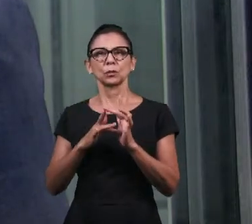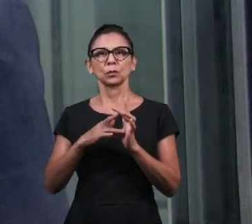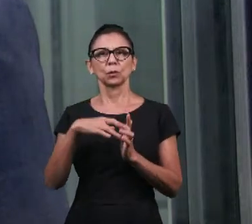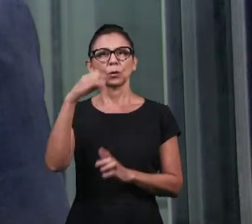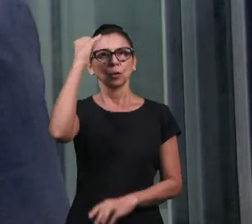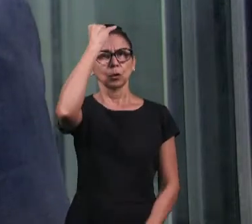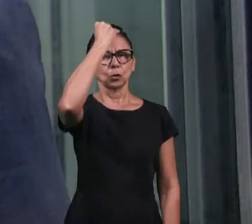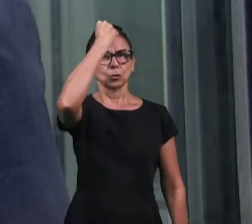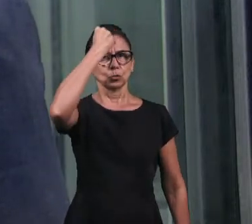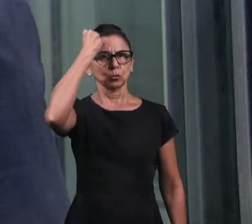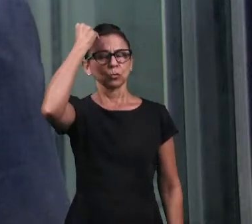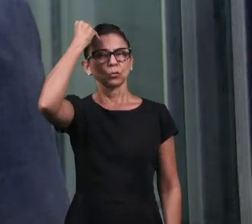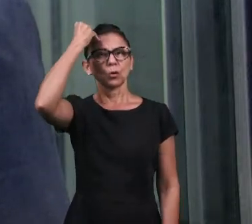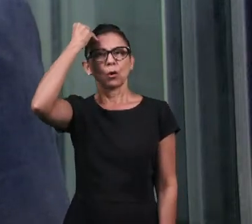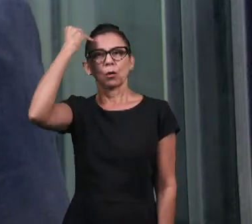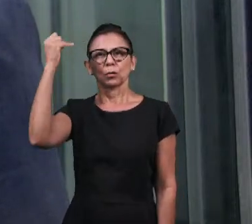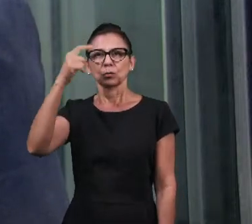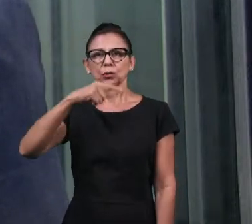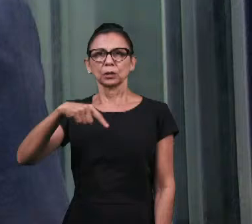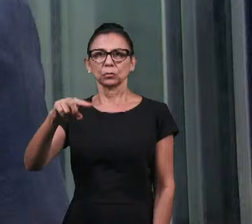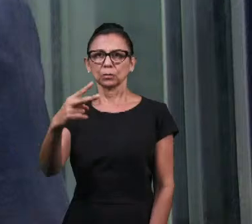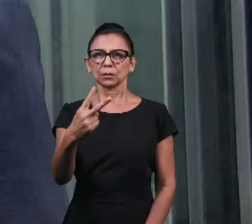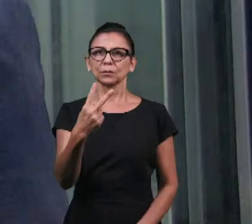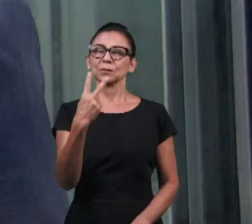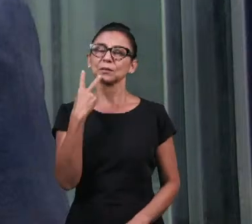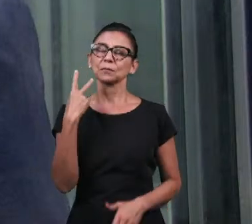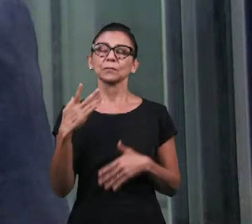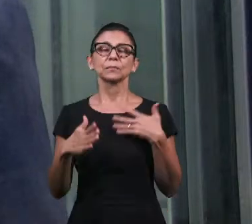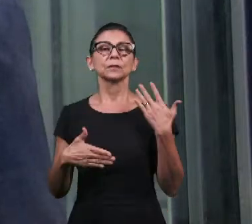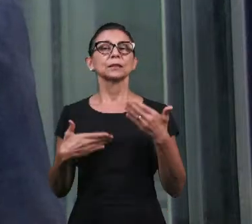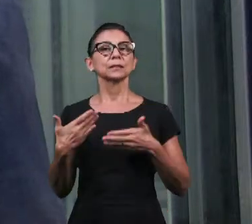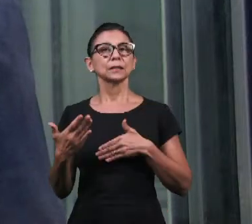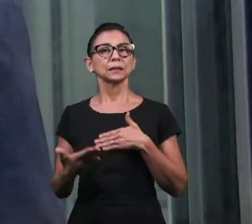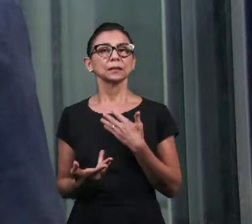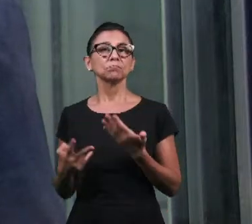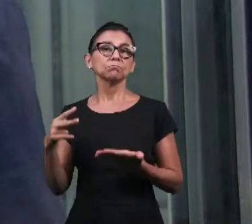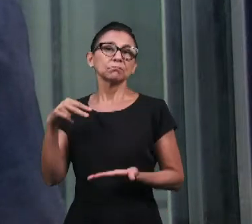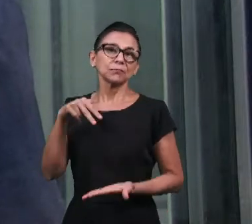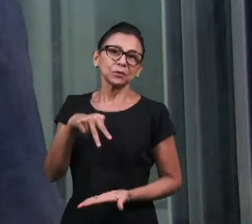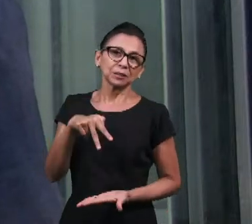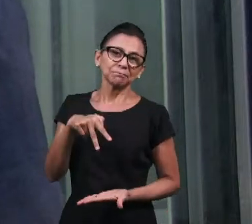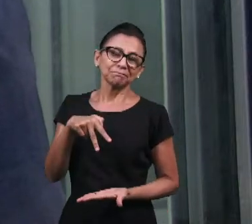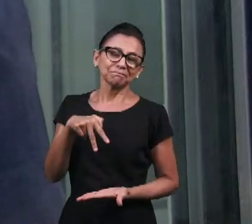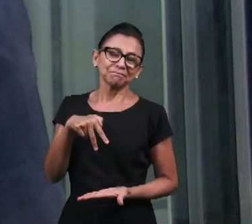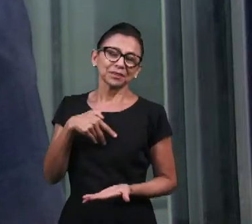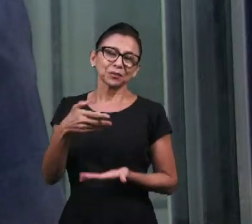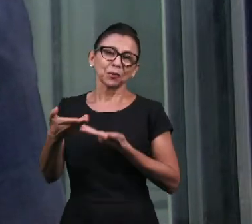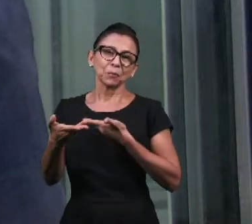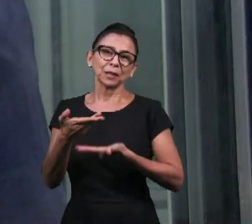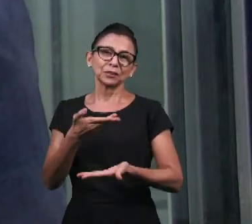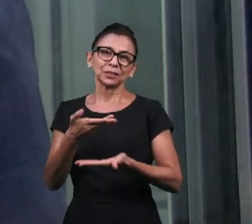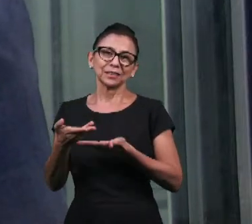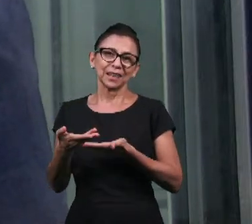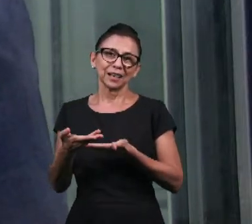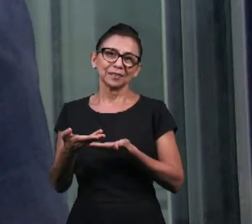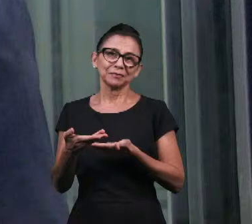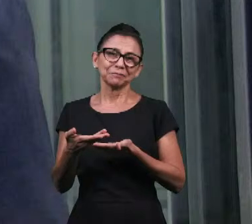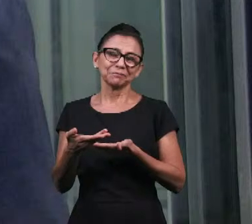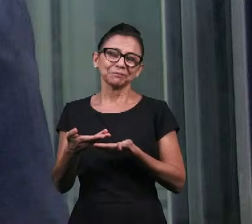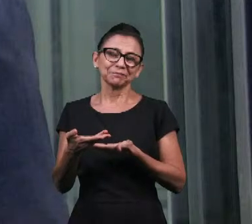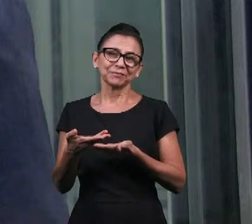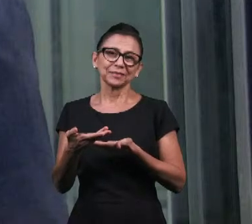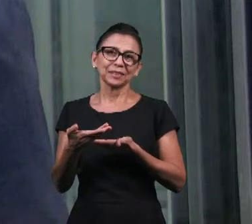assistem e ouvem. A alegria é minha de estar aqui podendo contribuir espiritualmente para o anúncio que a